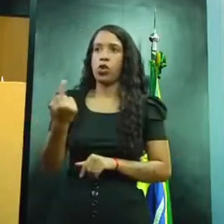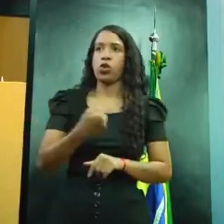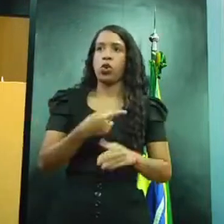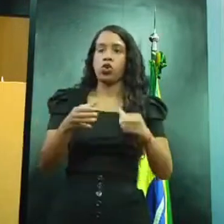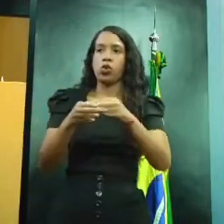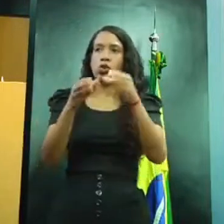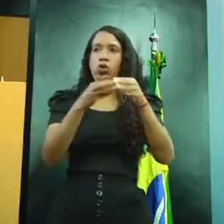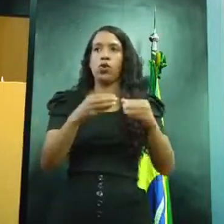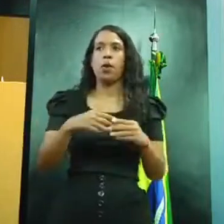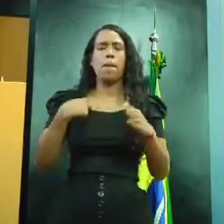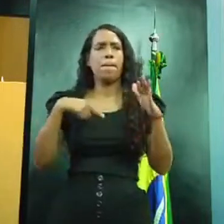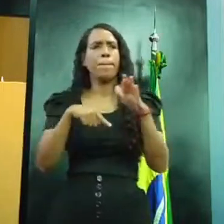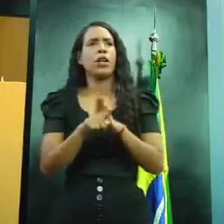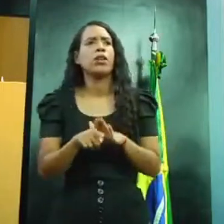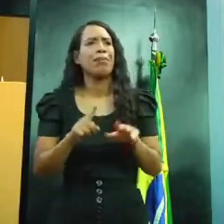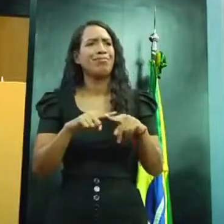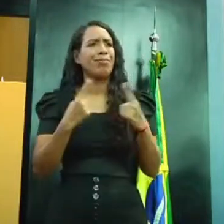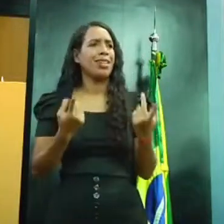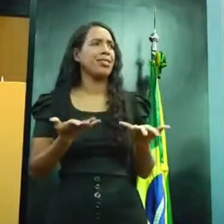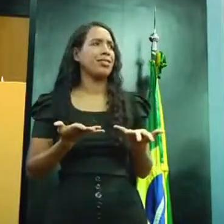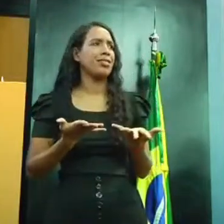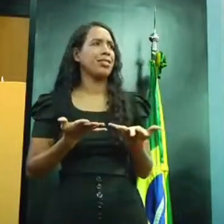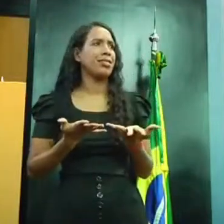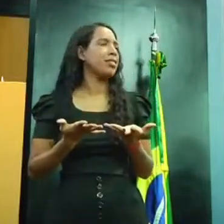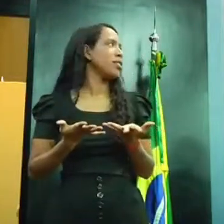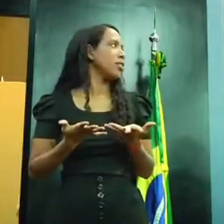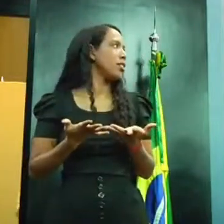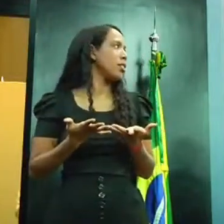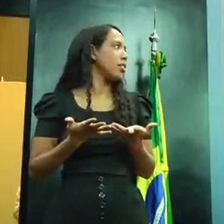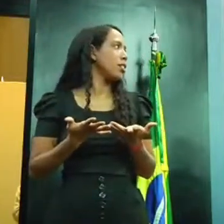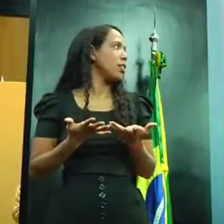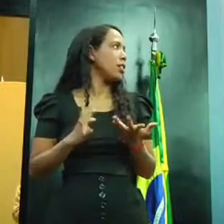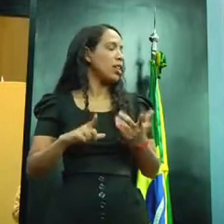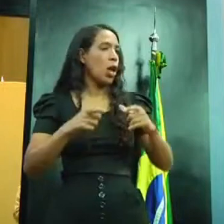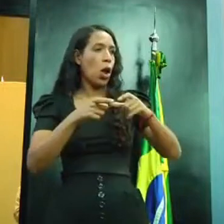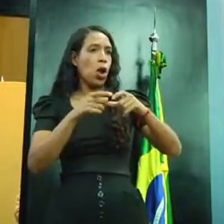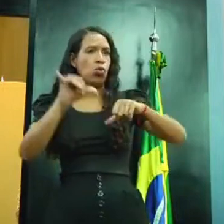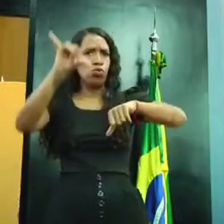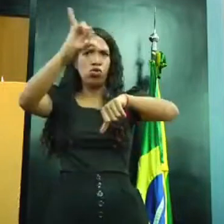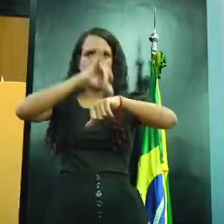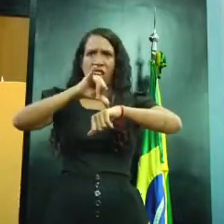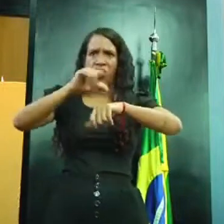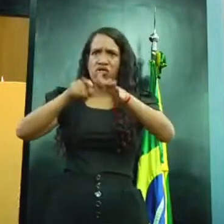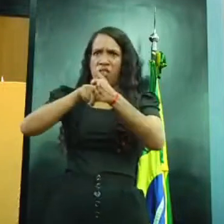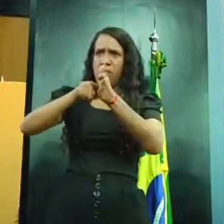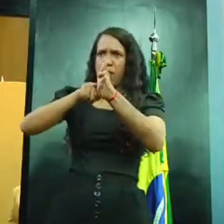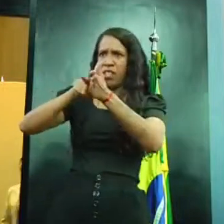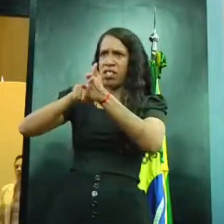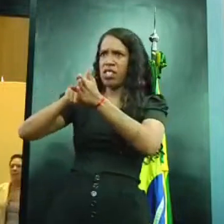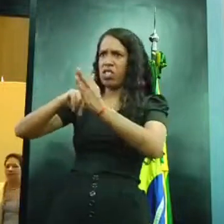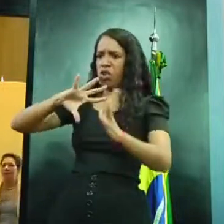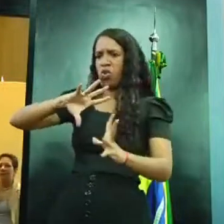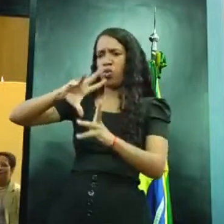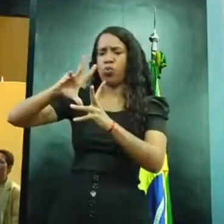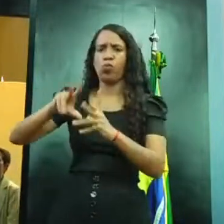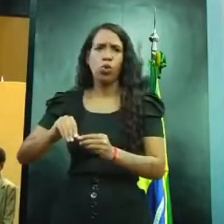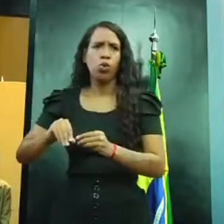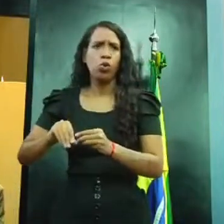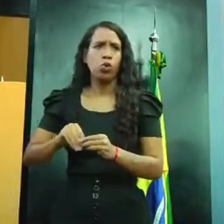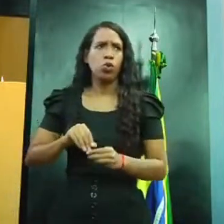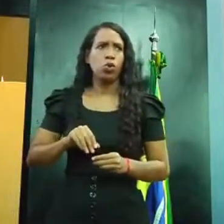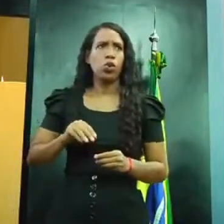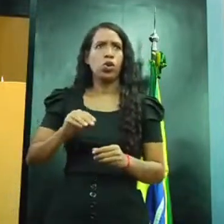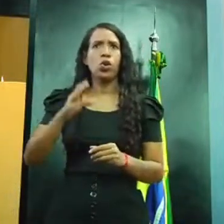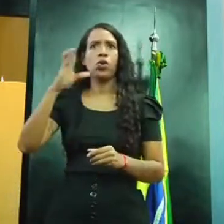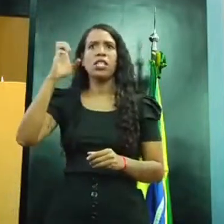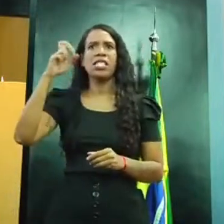quadros e perguntei, mas o SEMPES é um dos maiores centros de pesquisa do mundo. O